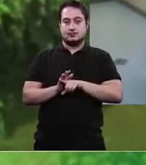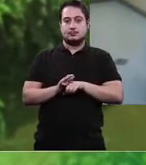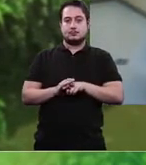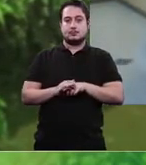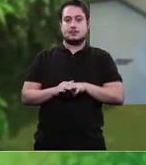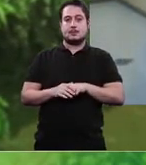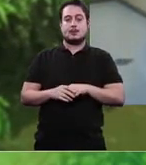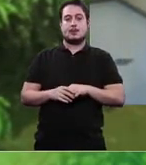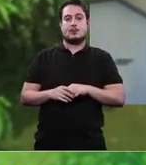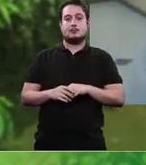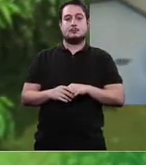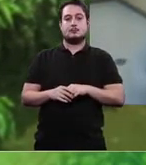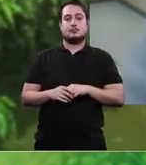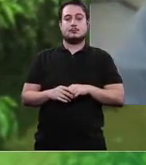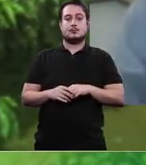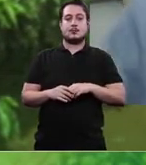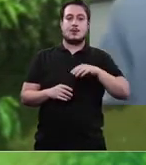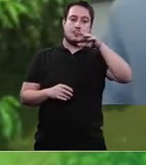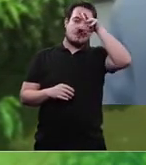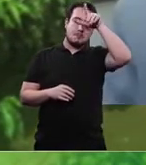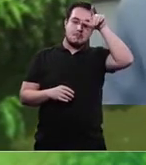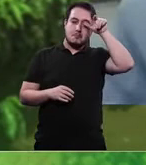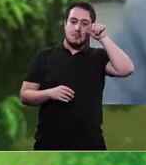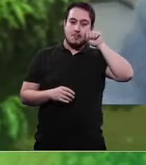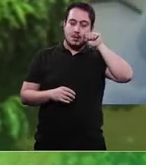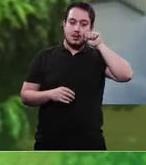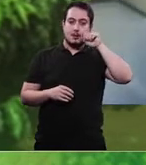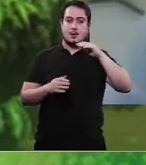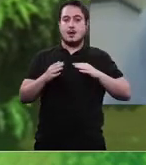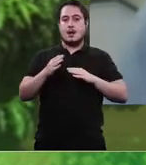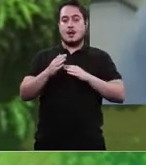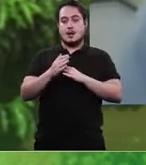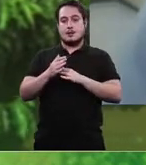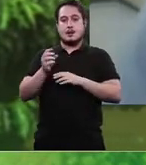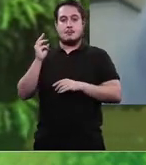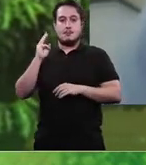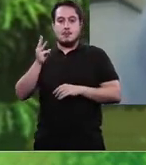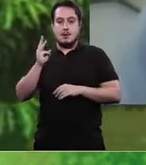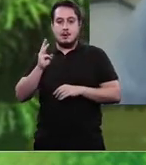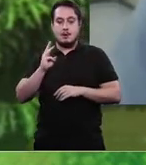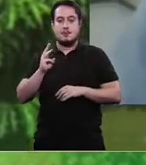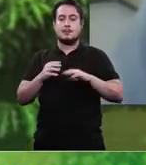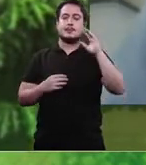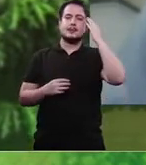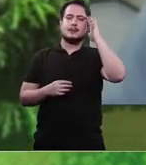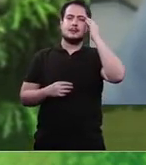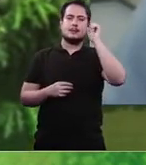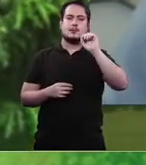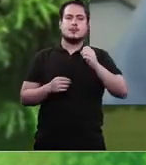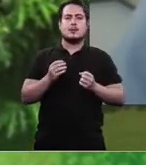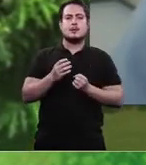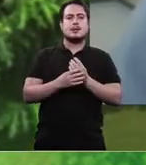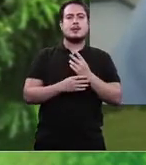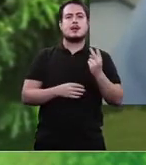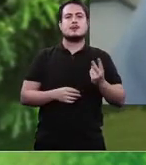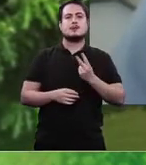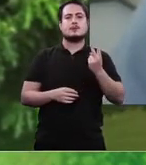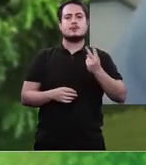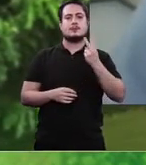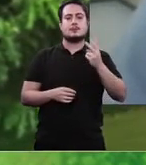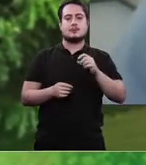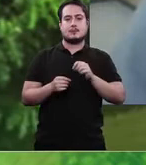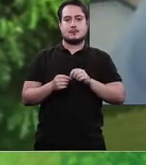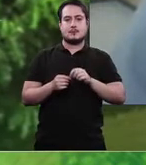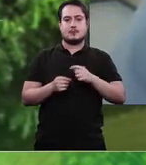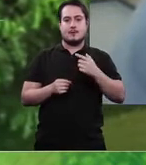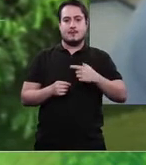legal mesmo, desde de Mato Grosso até o Maranhão, para poder entender a criação de valor que é feita